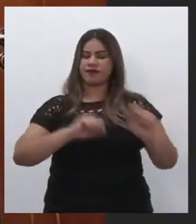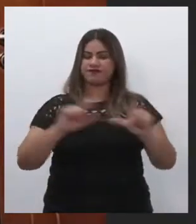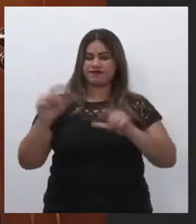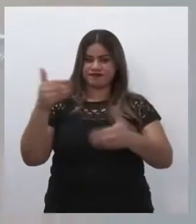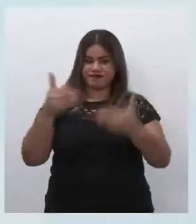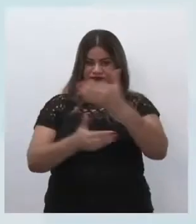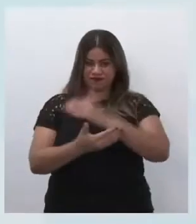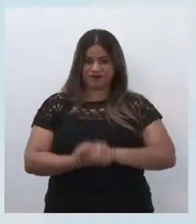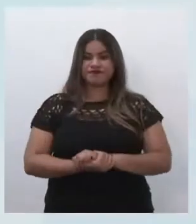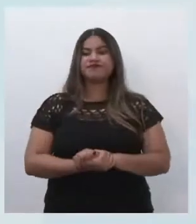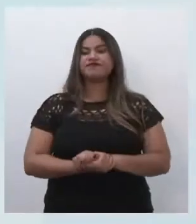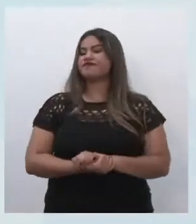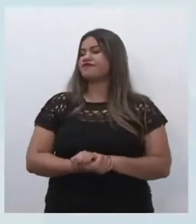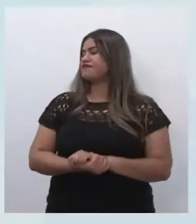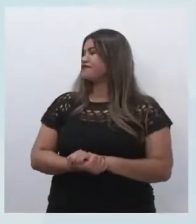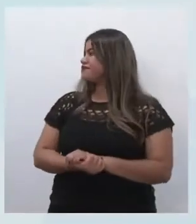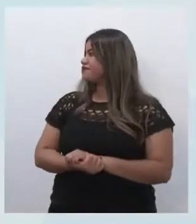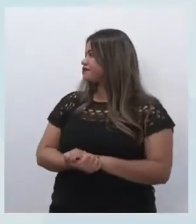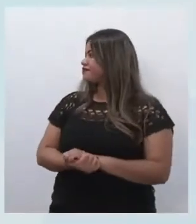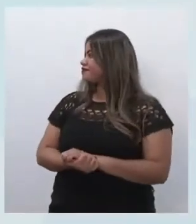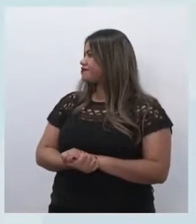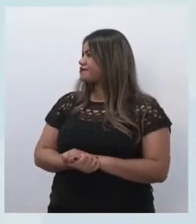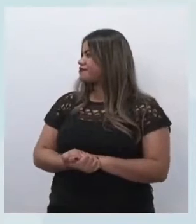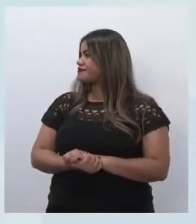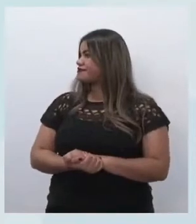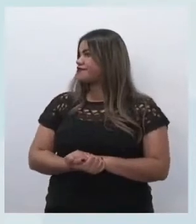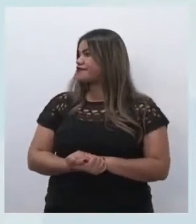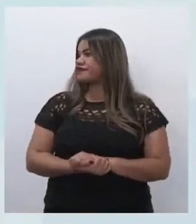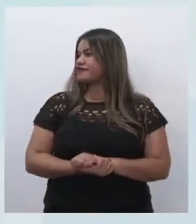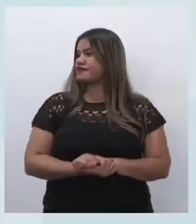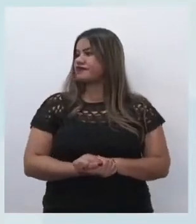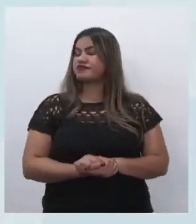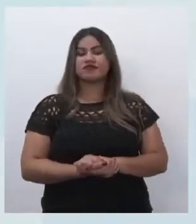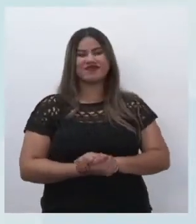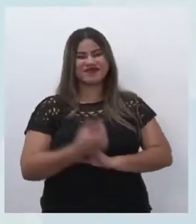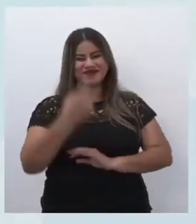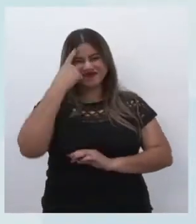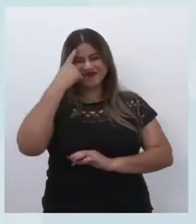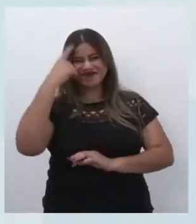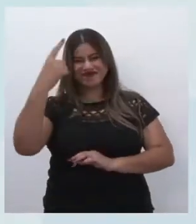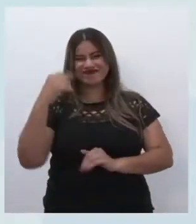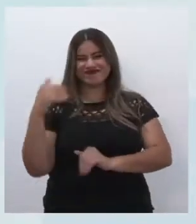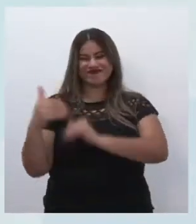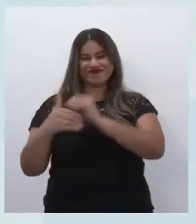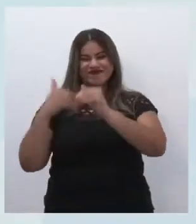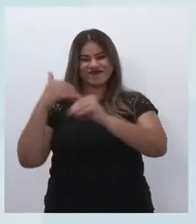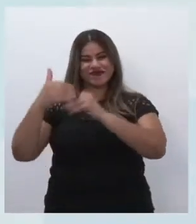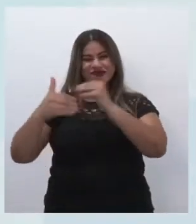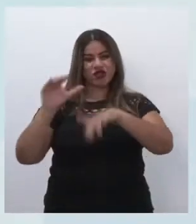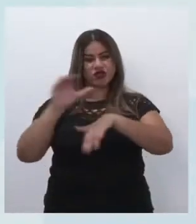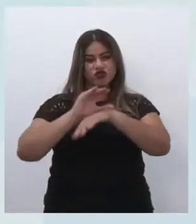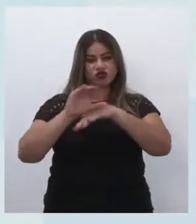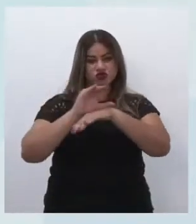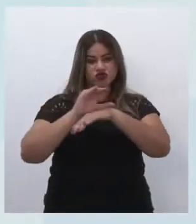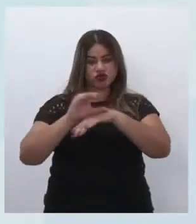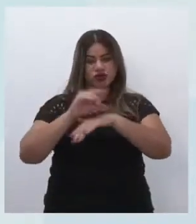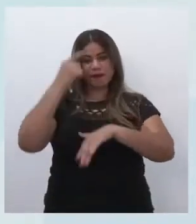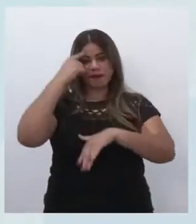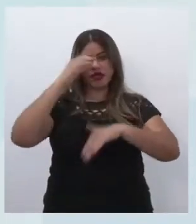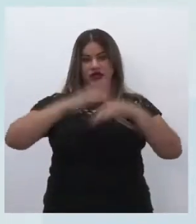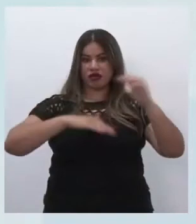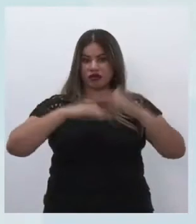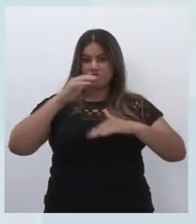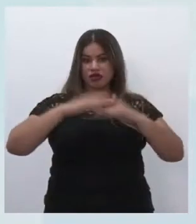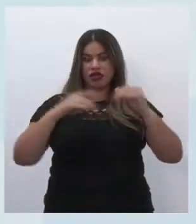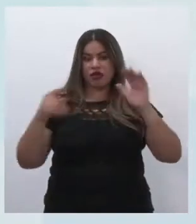slide na tela, que é a habilidade do quarto ano. Então, a partir do desenvolvimento dessa formação até o momento, e pensando na habilidade proposta para o